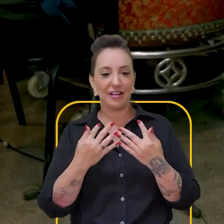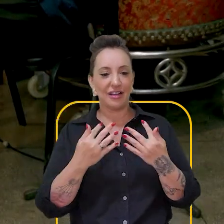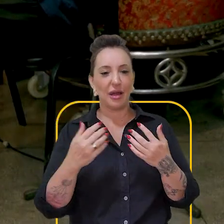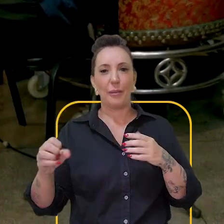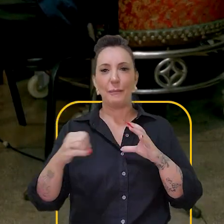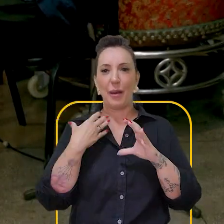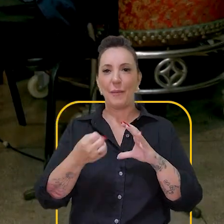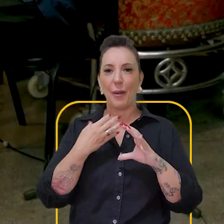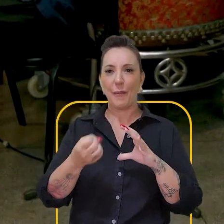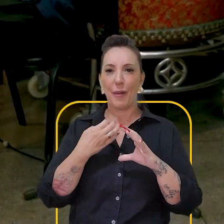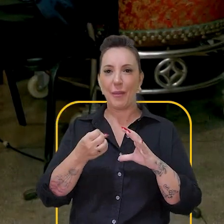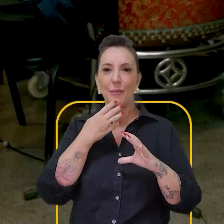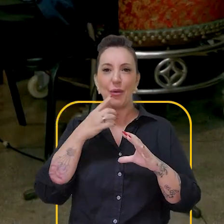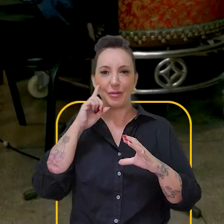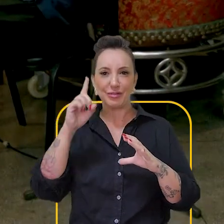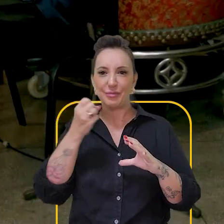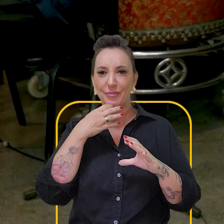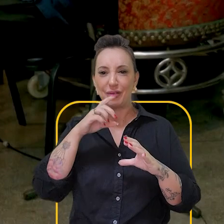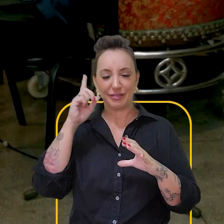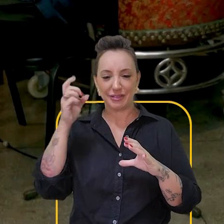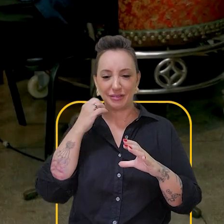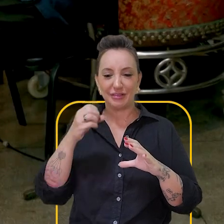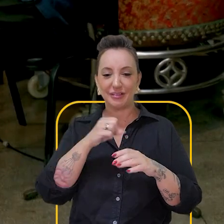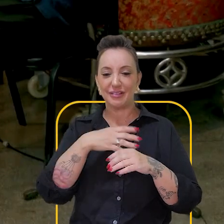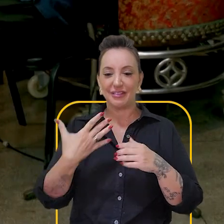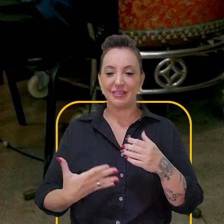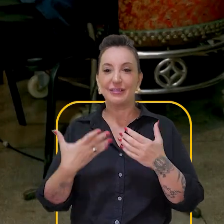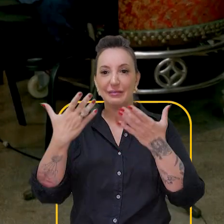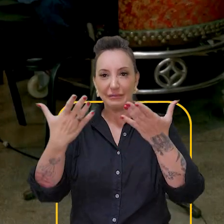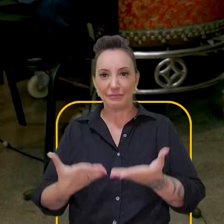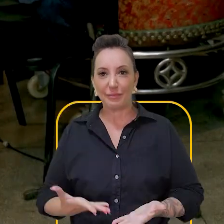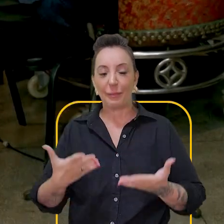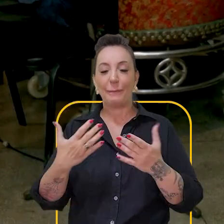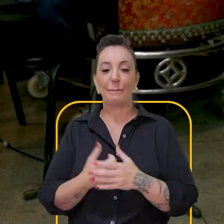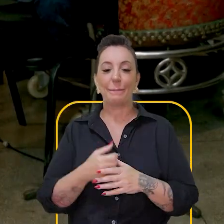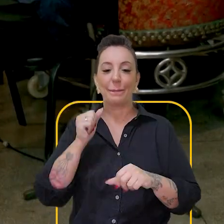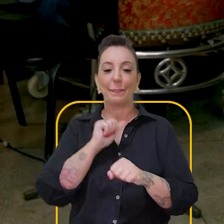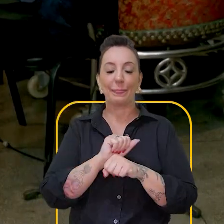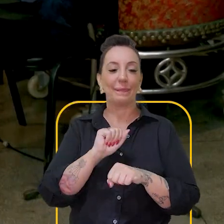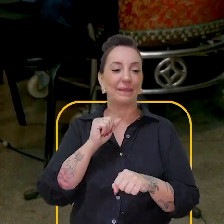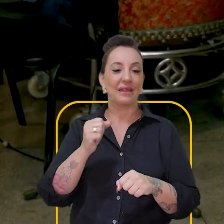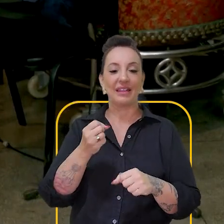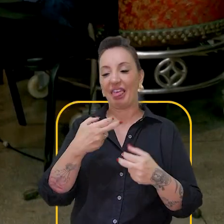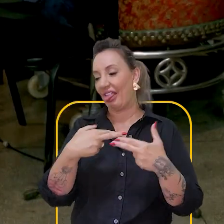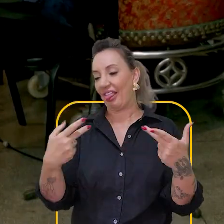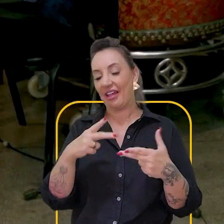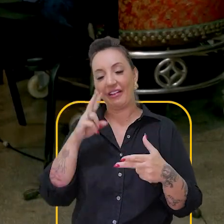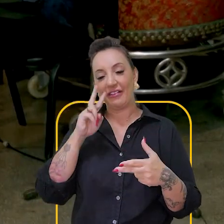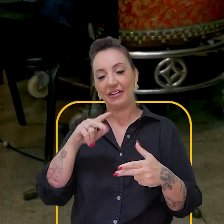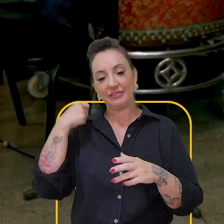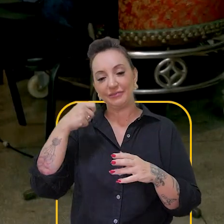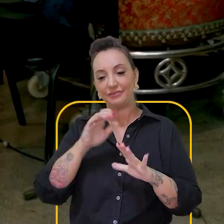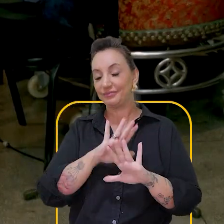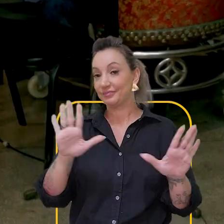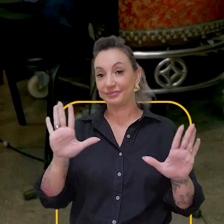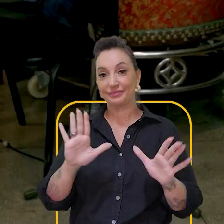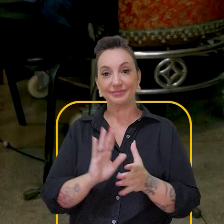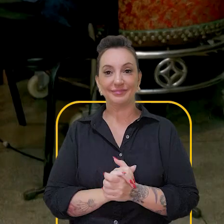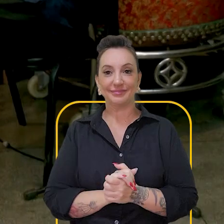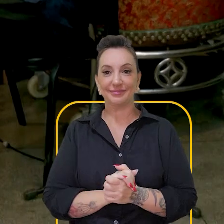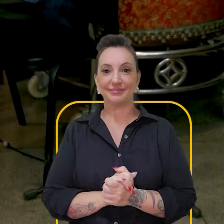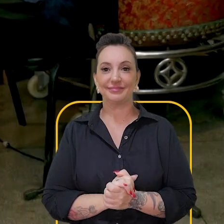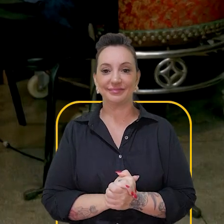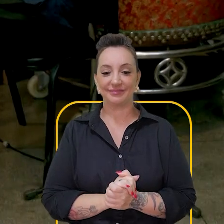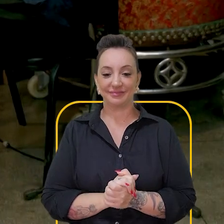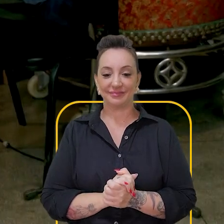família que não para de mandar bom dia né Manda um conteúdo mand manda um conteúdo falou assim ó para de ficar mandando coisinha aqui e assiste o vídeo muito